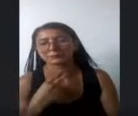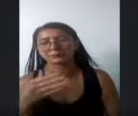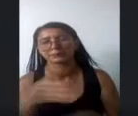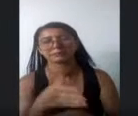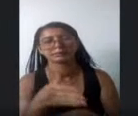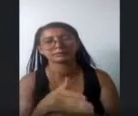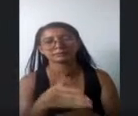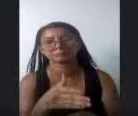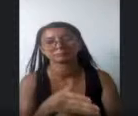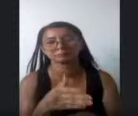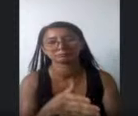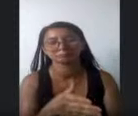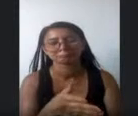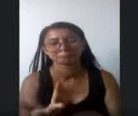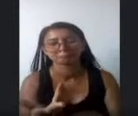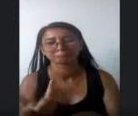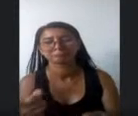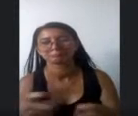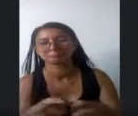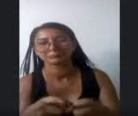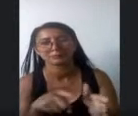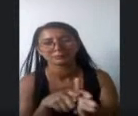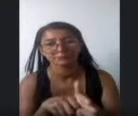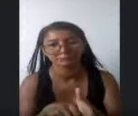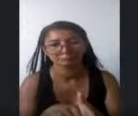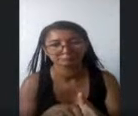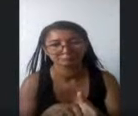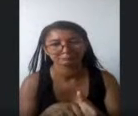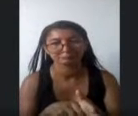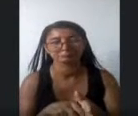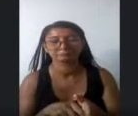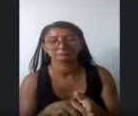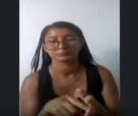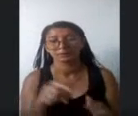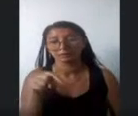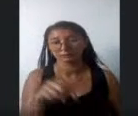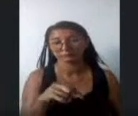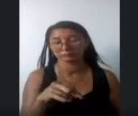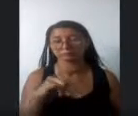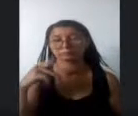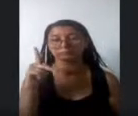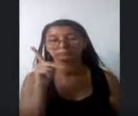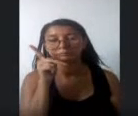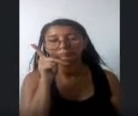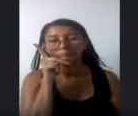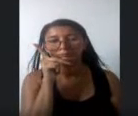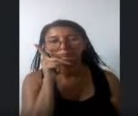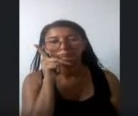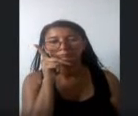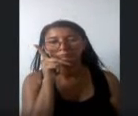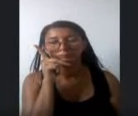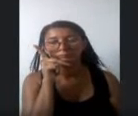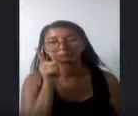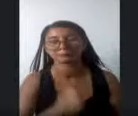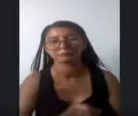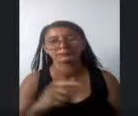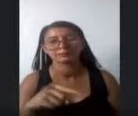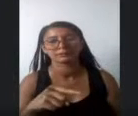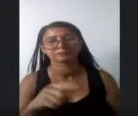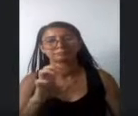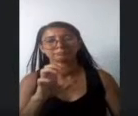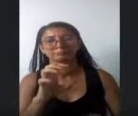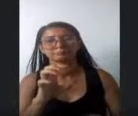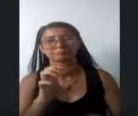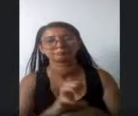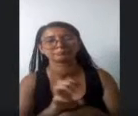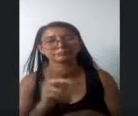Os trabalhadores da construção civil aqui de João Pessoa, poderia ser, até dizer da Paraíba, são migrantes, a maioria